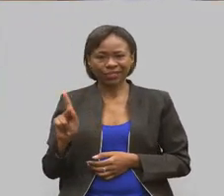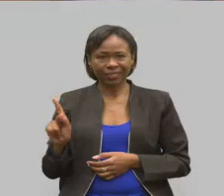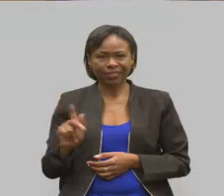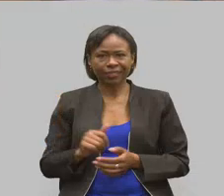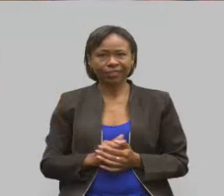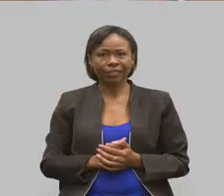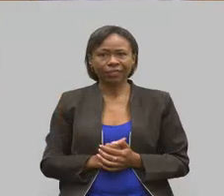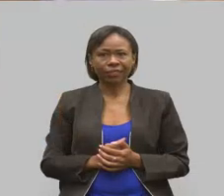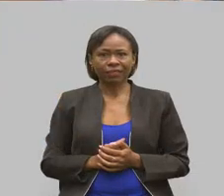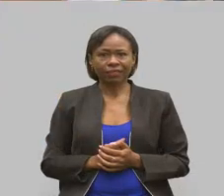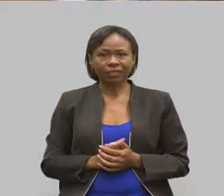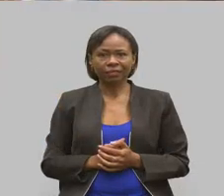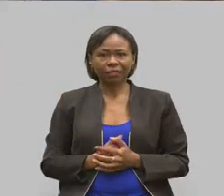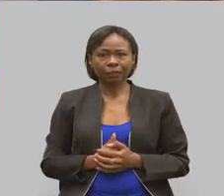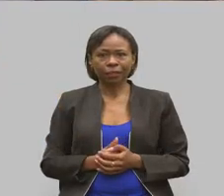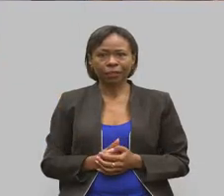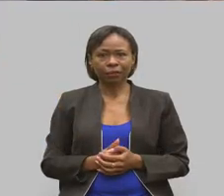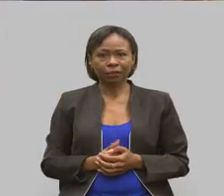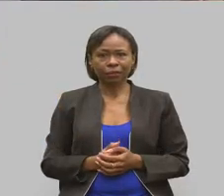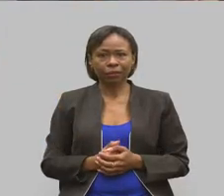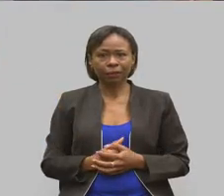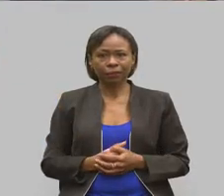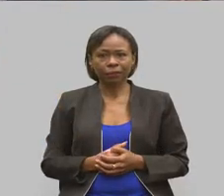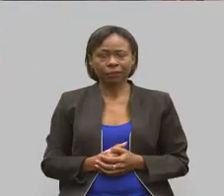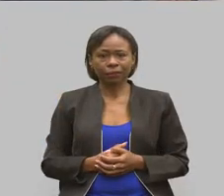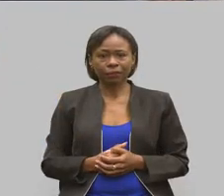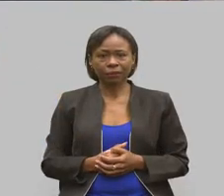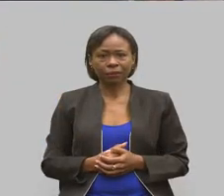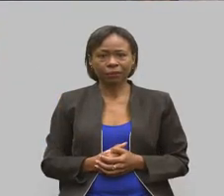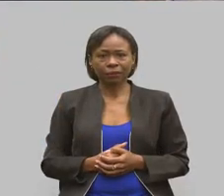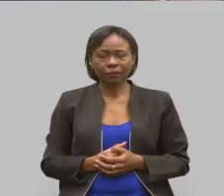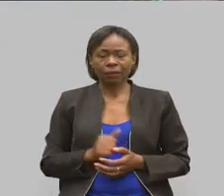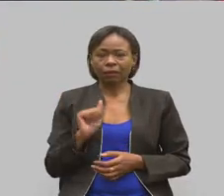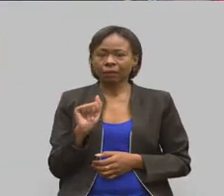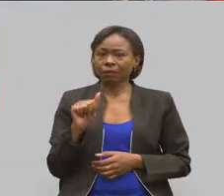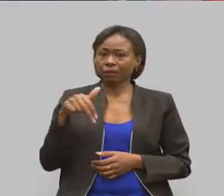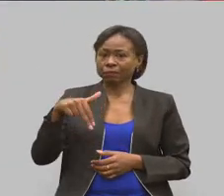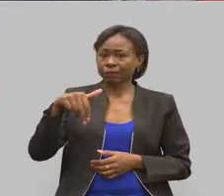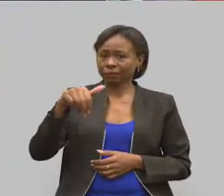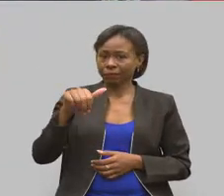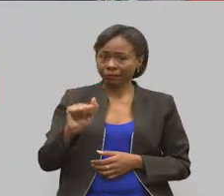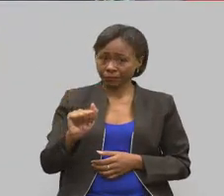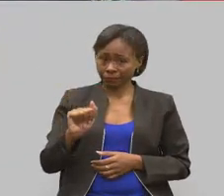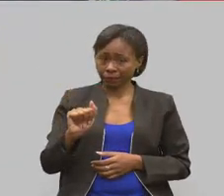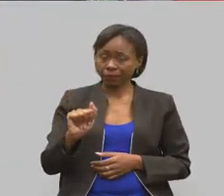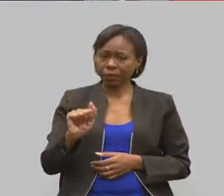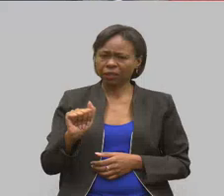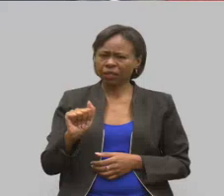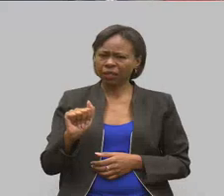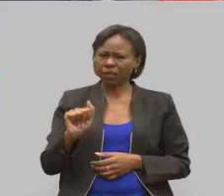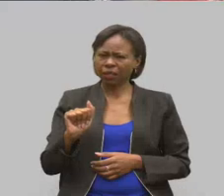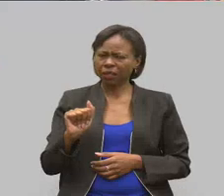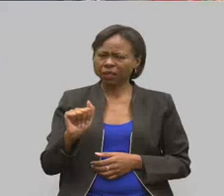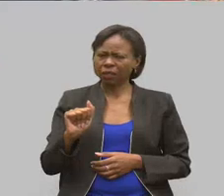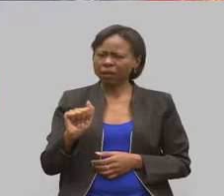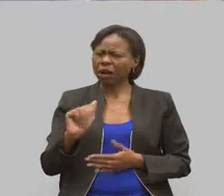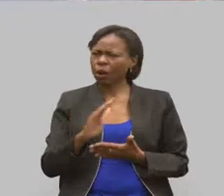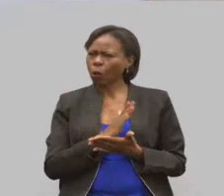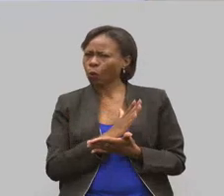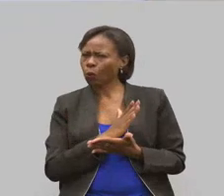Julian ISO Ana Carolina né enfim temos alguns colegas aqui que eu fui reconhecendo